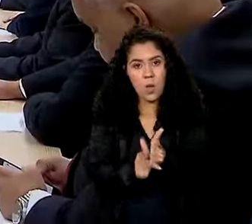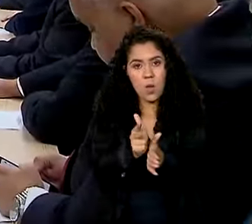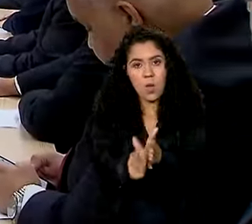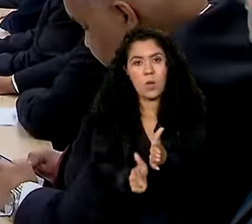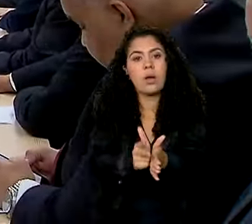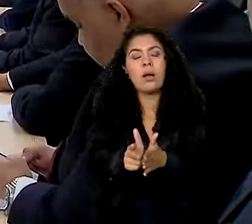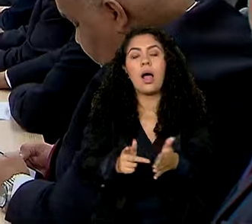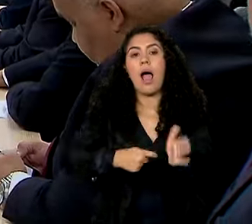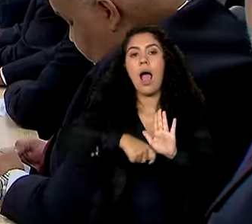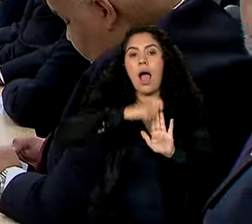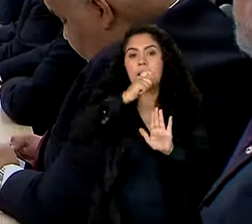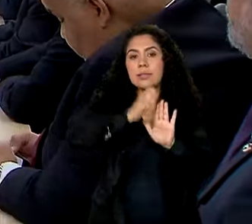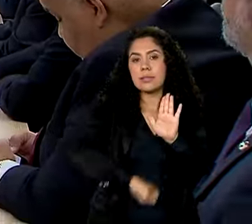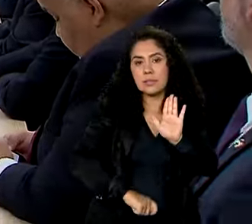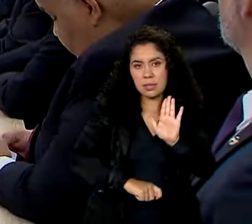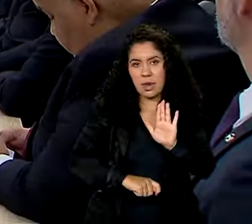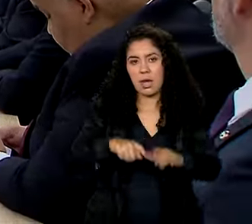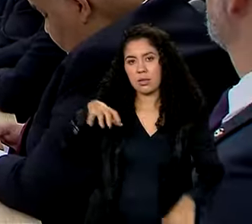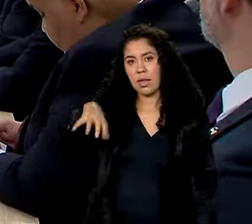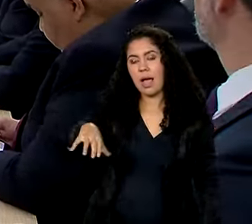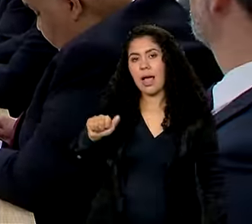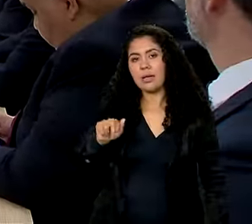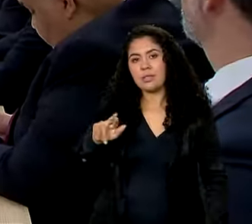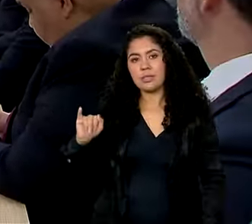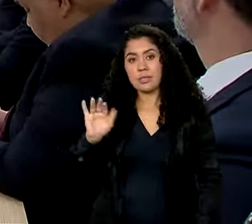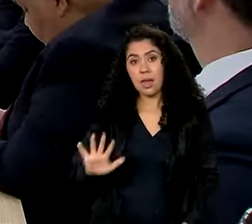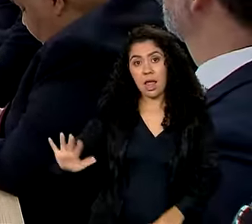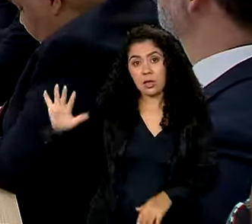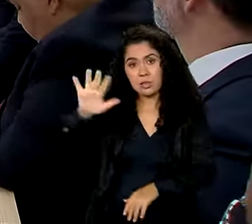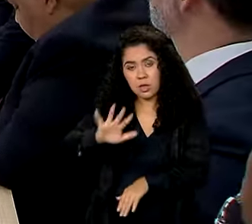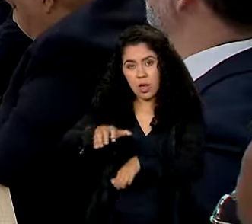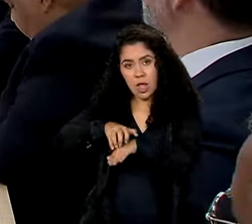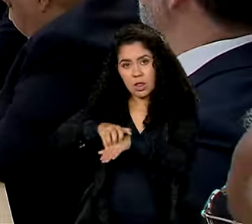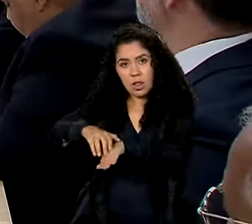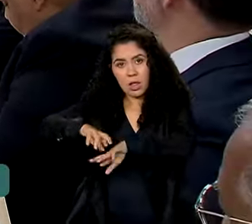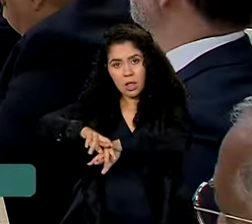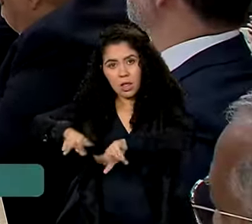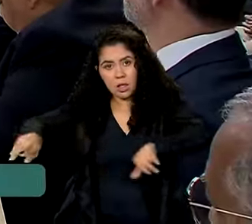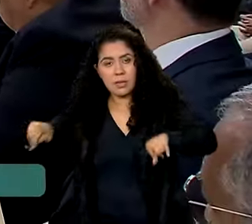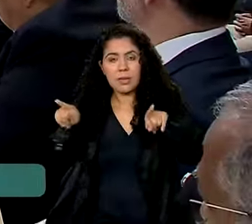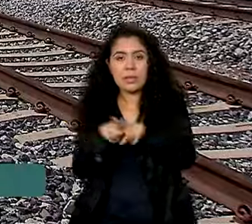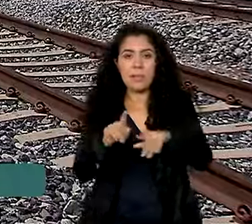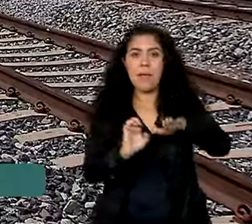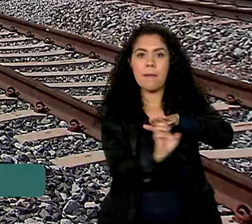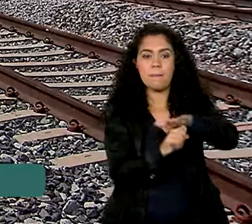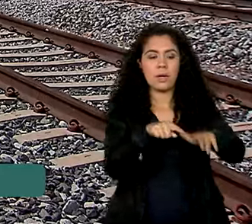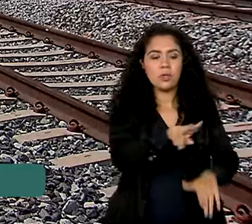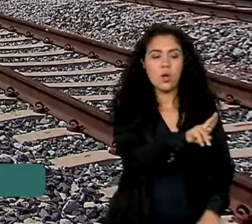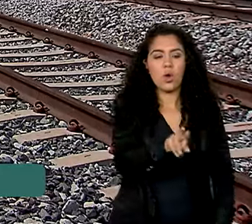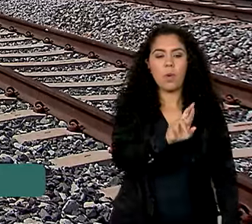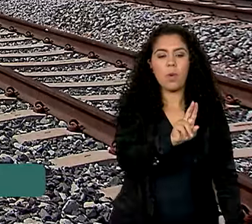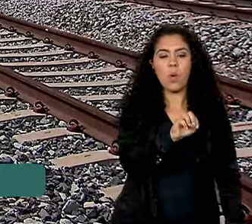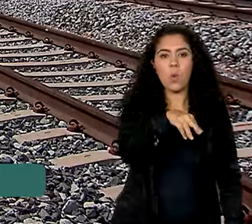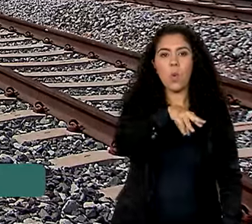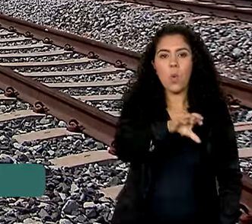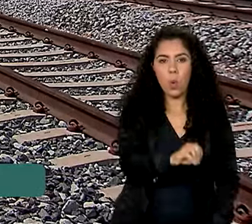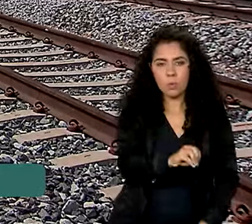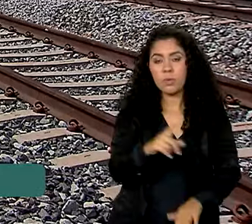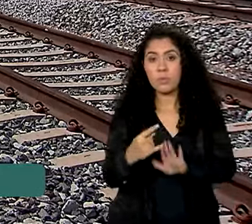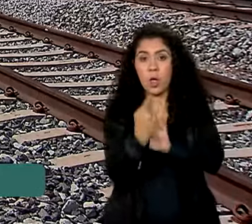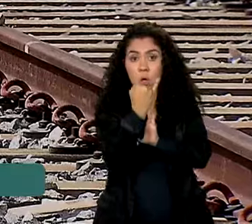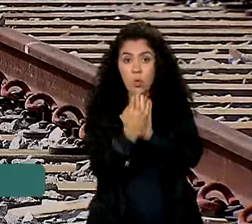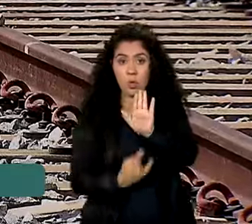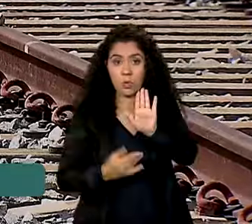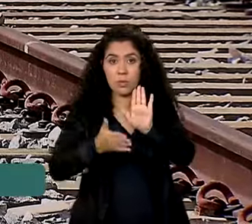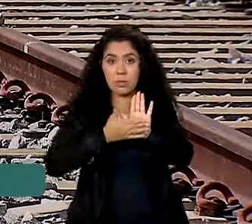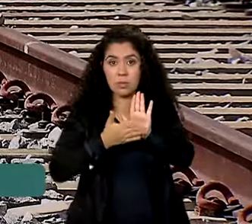foi assinado entre a Agência Nacional de Transportes Terrestres e a empresa Rumo. O termo permitiu a